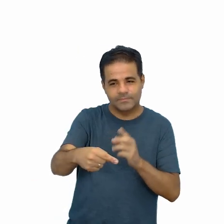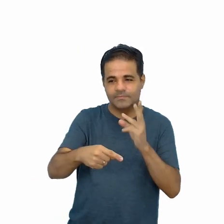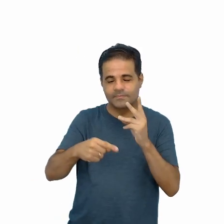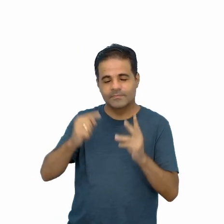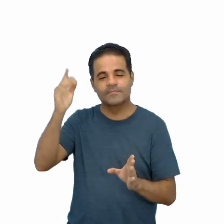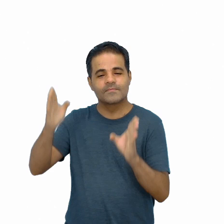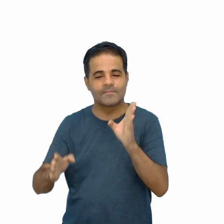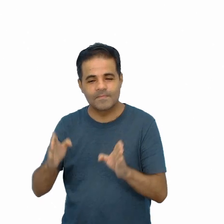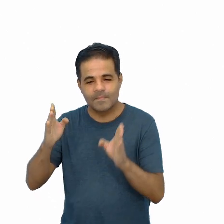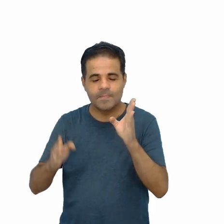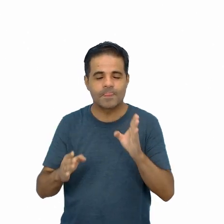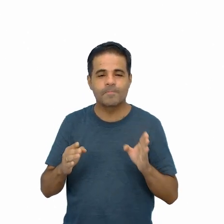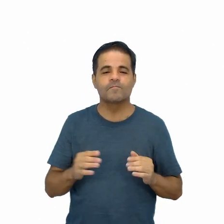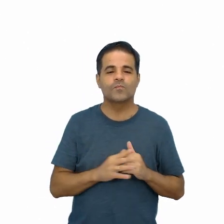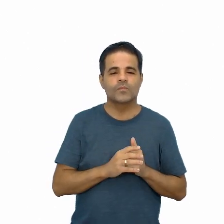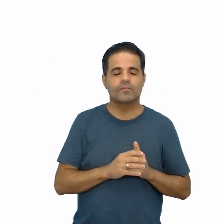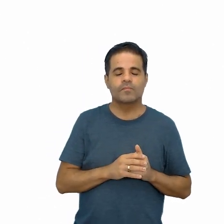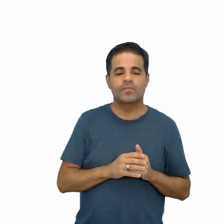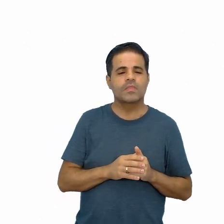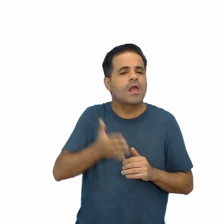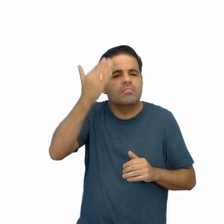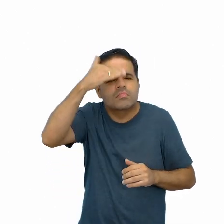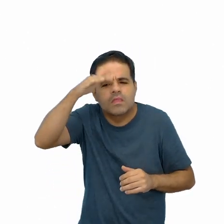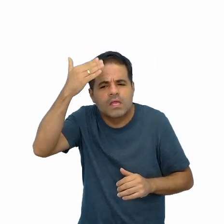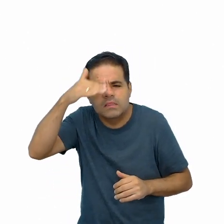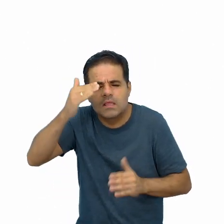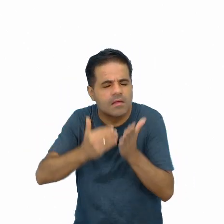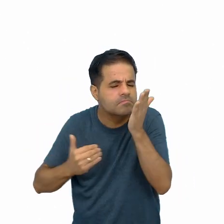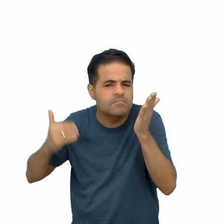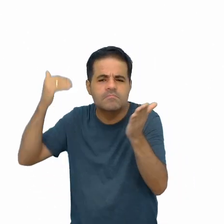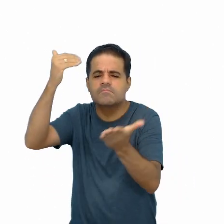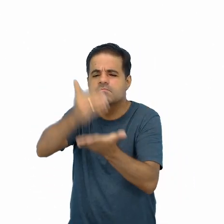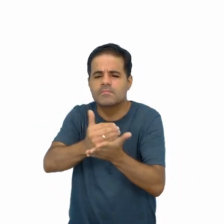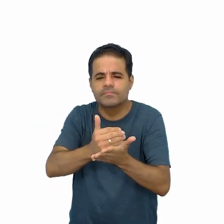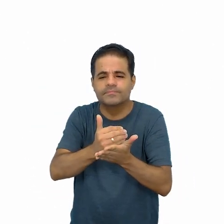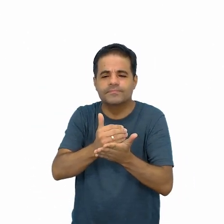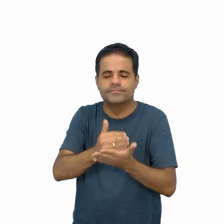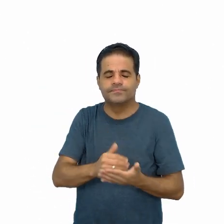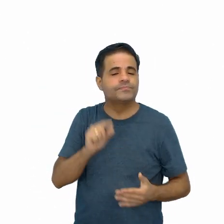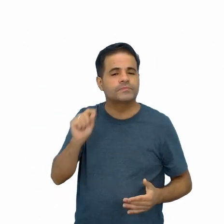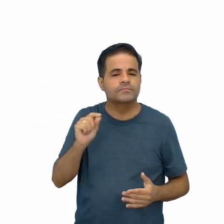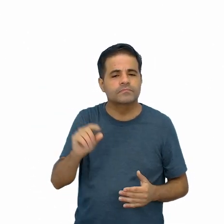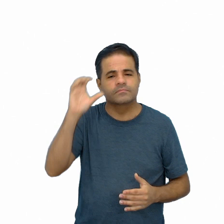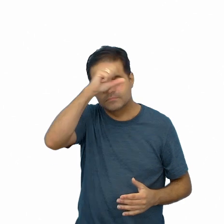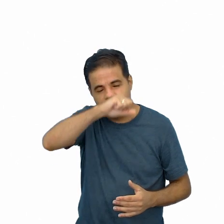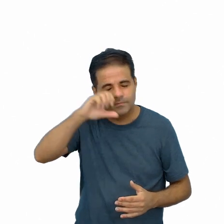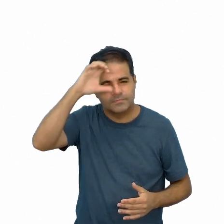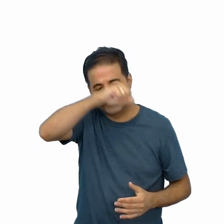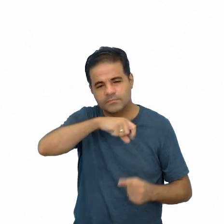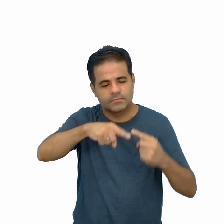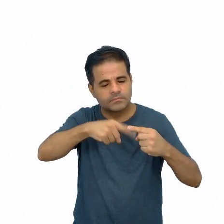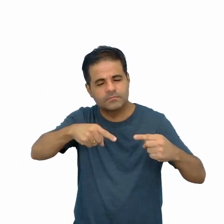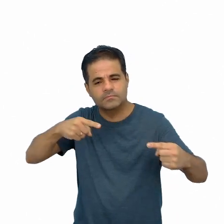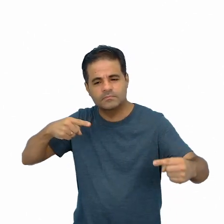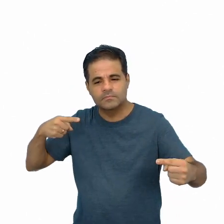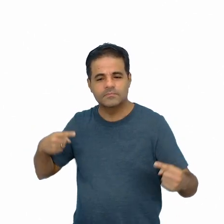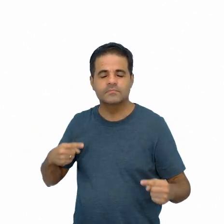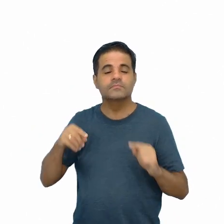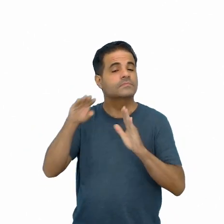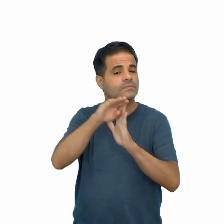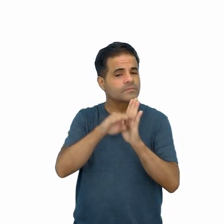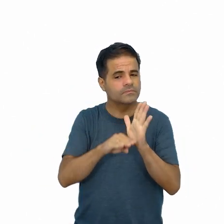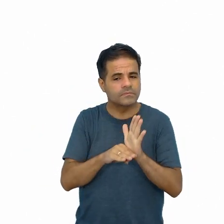slide, vamos tentar compreender um pouco mais, né, sobre a aprendizagem espiral. Qual é o princípio,